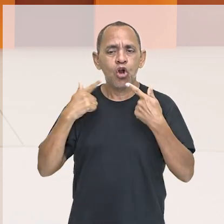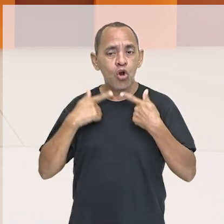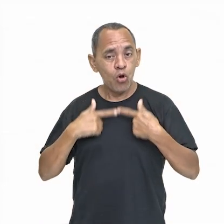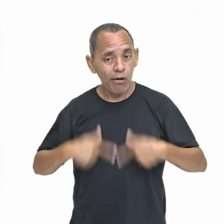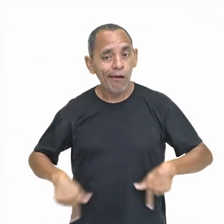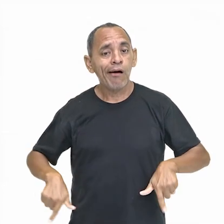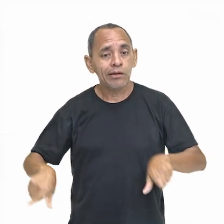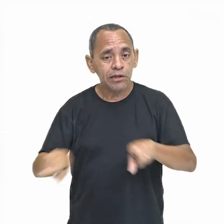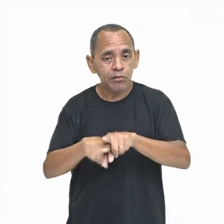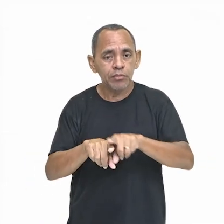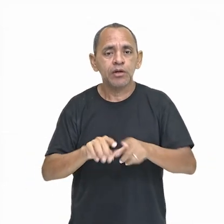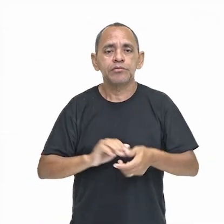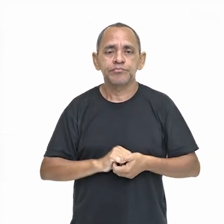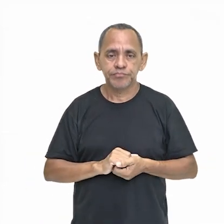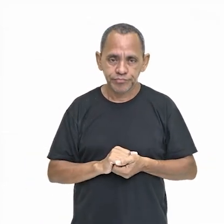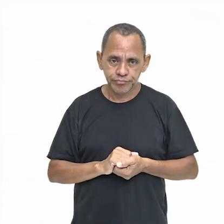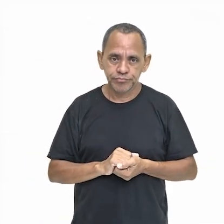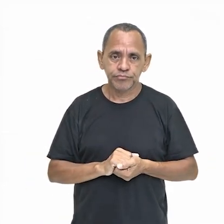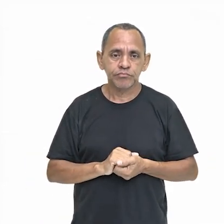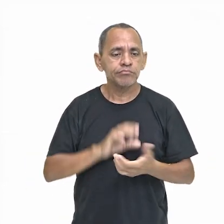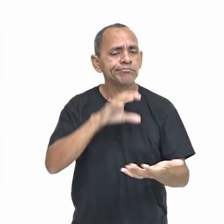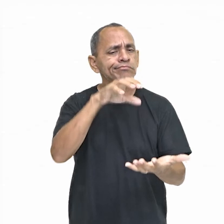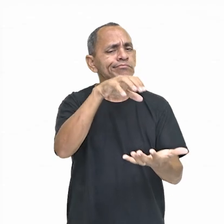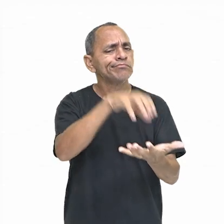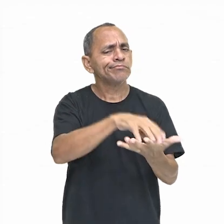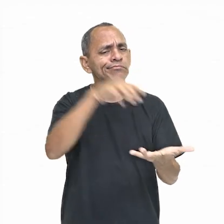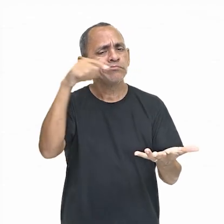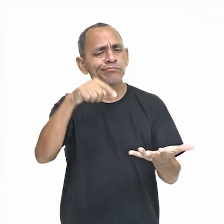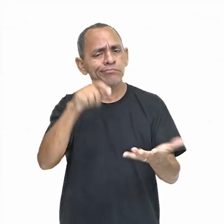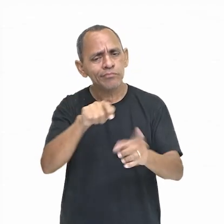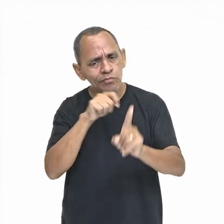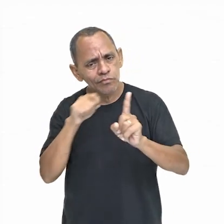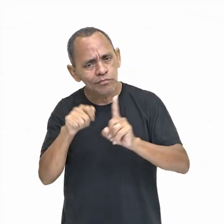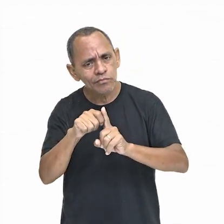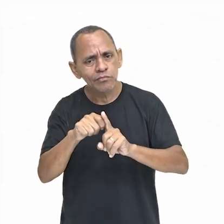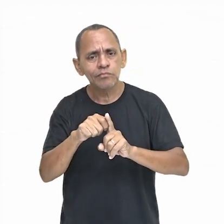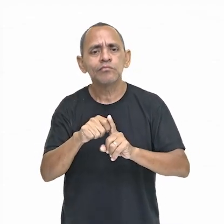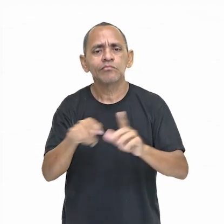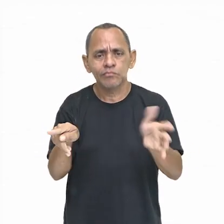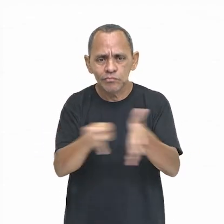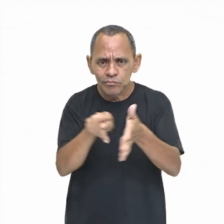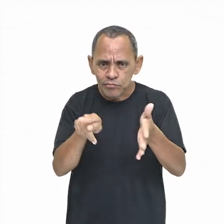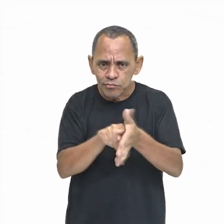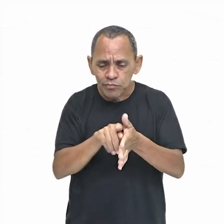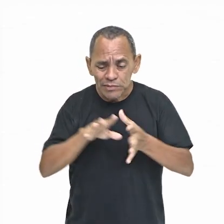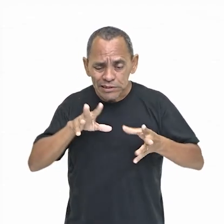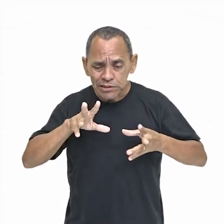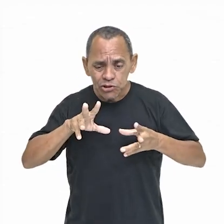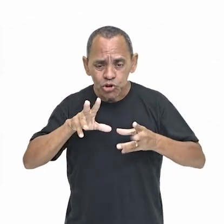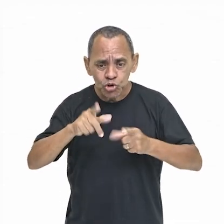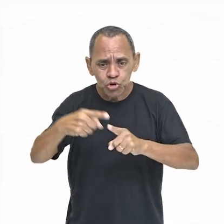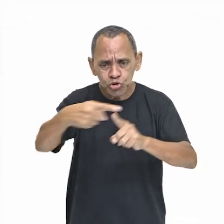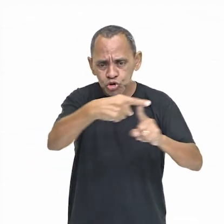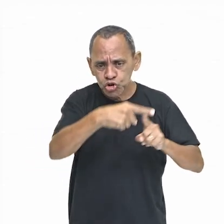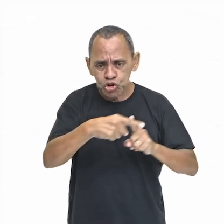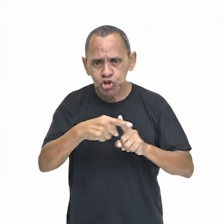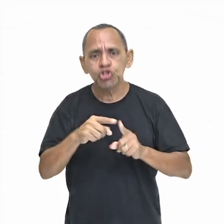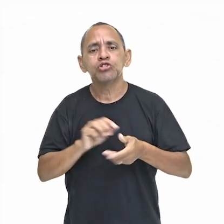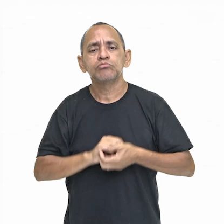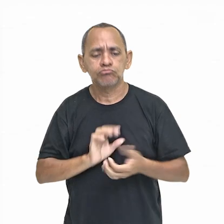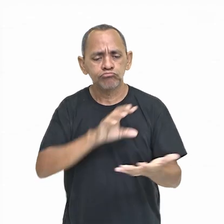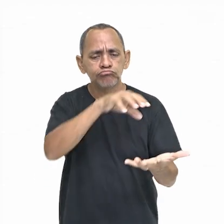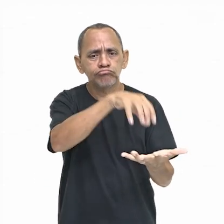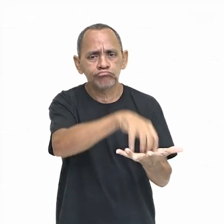E aí, o outro conceito que são as instituições sociais. Instituições sociais é todo tipo de organização que